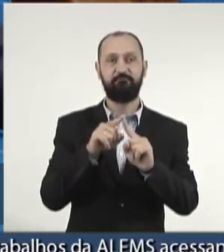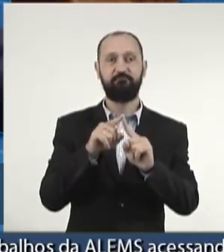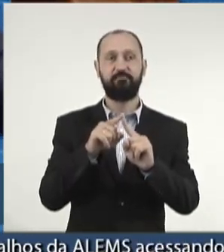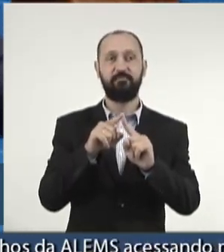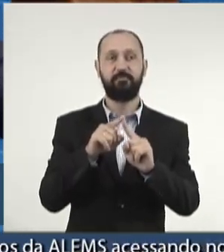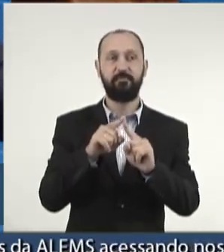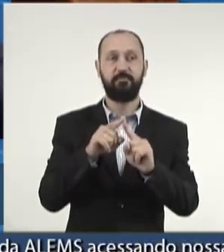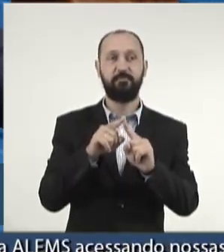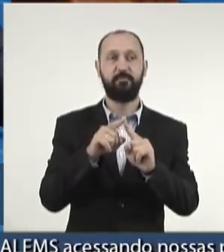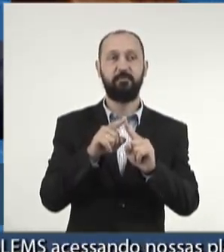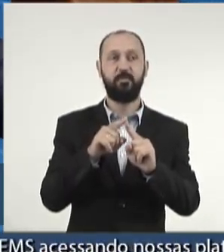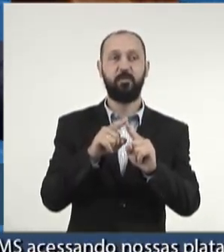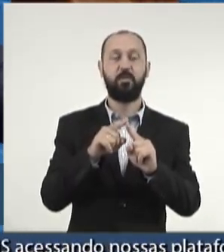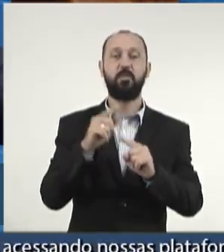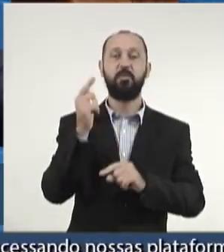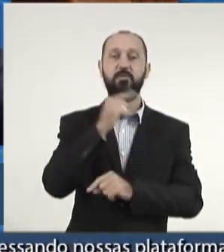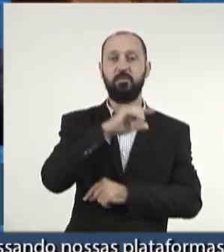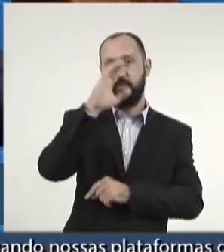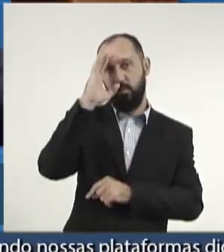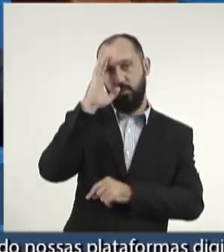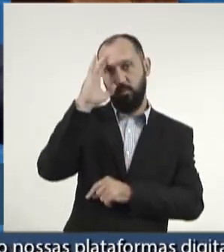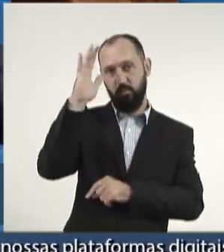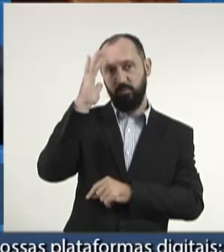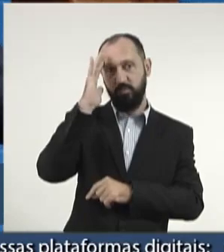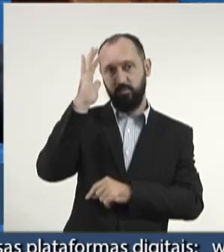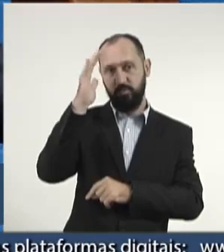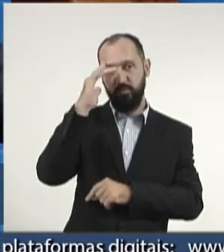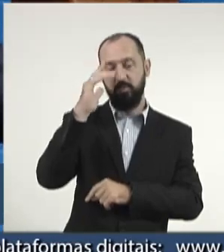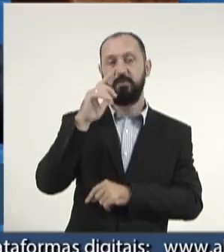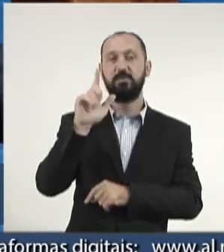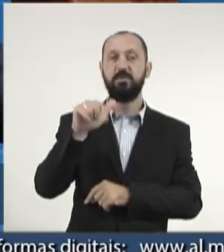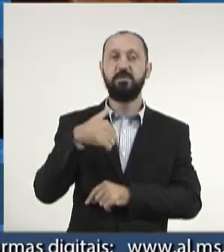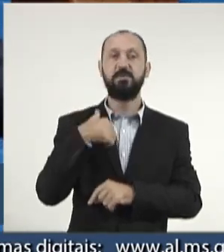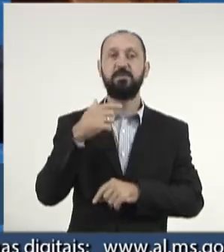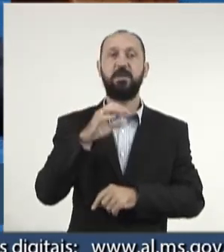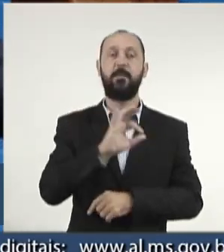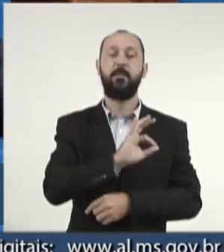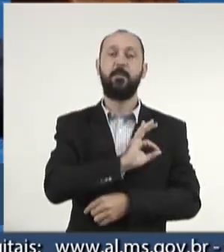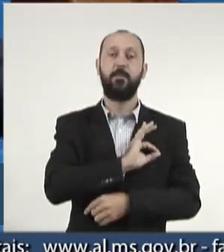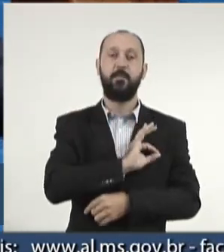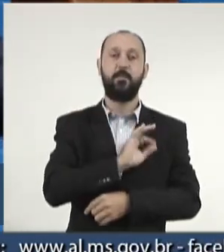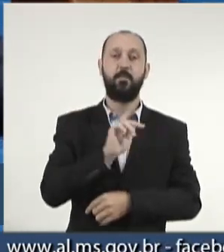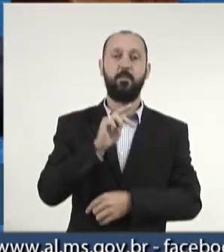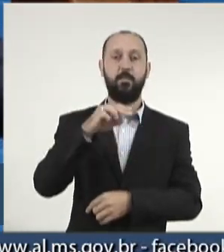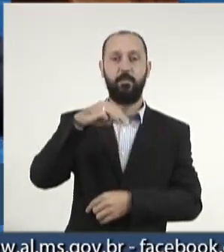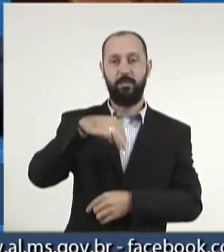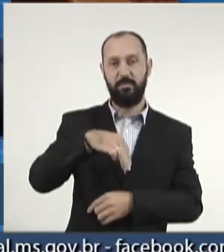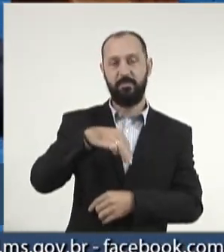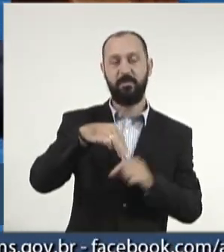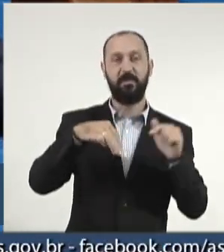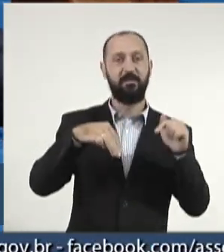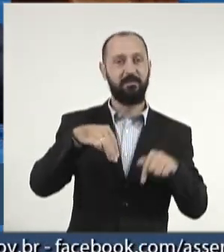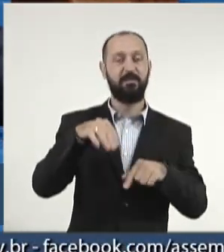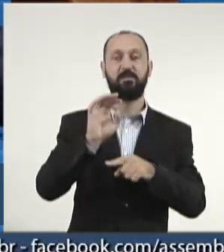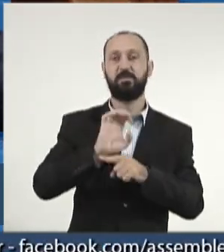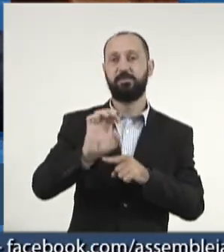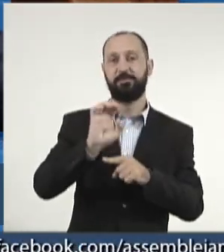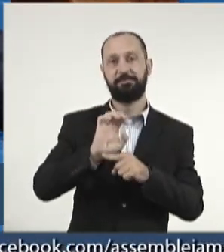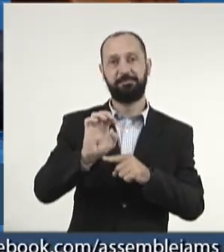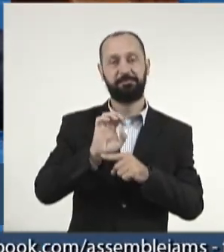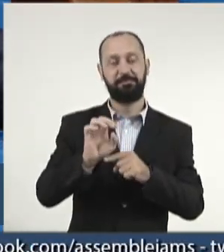de realizar um sonho que ele tinha, que era de ser policial militar aqui no nosso